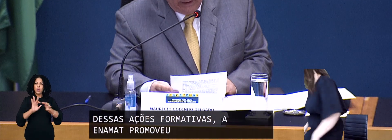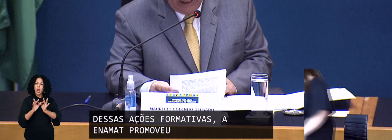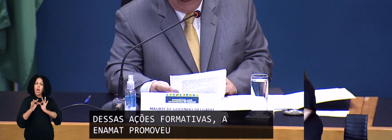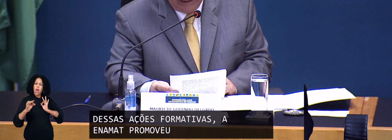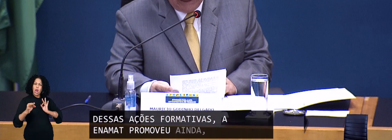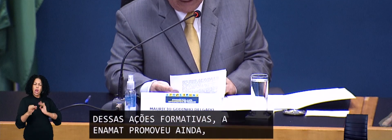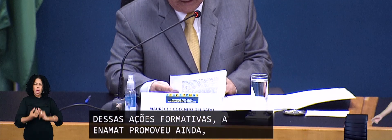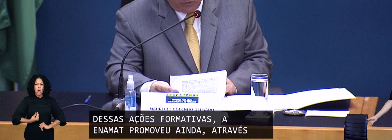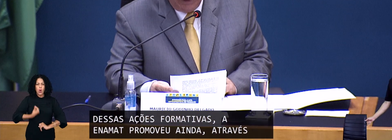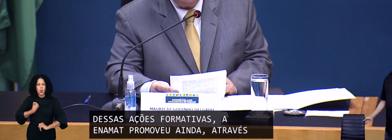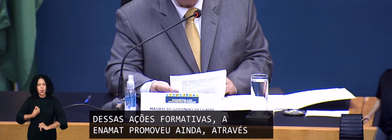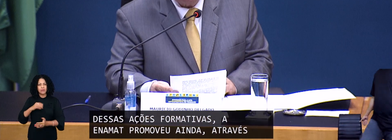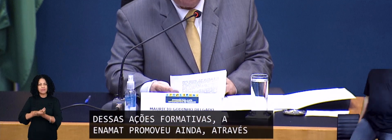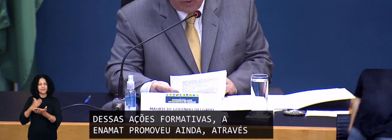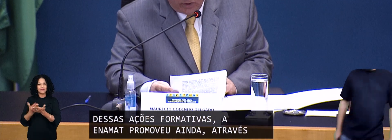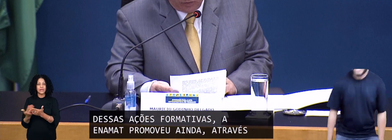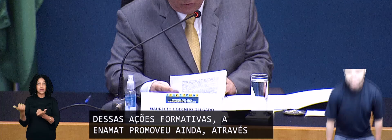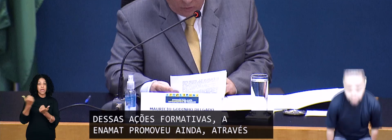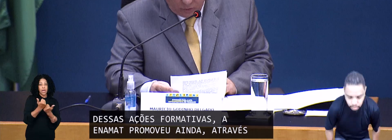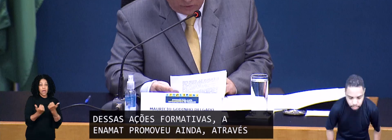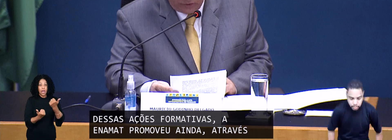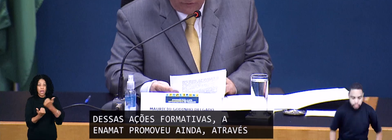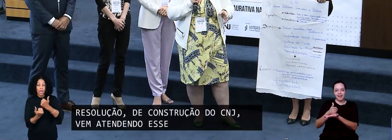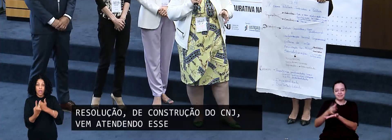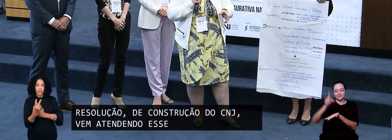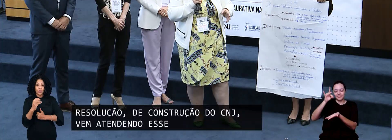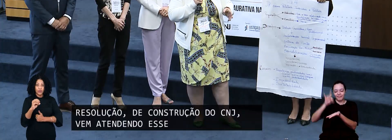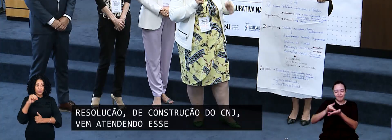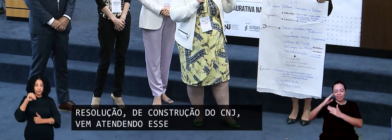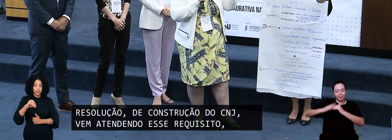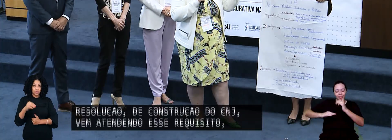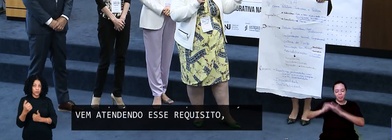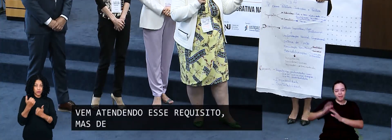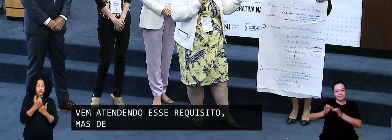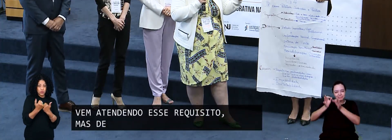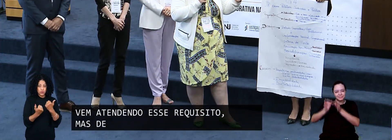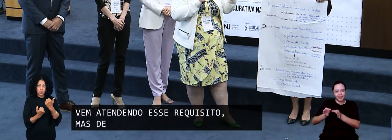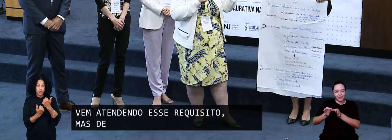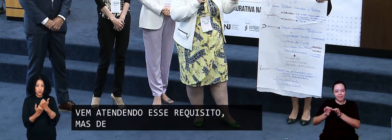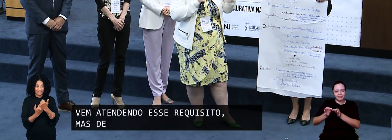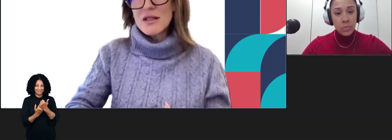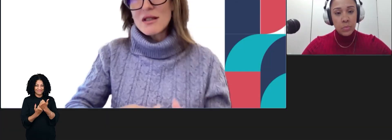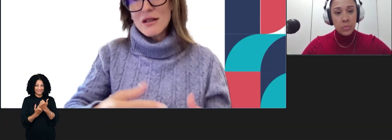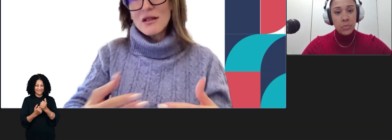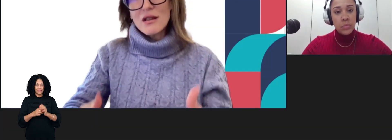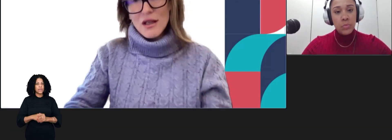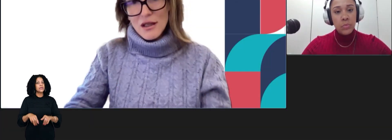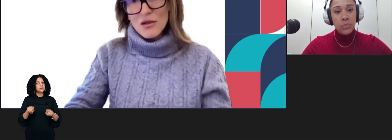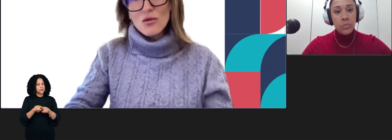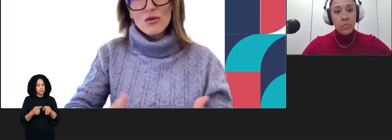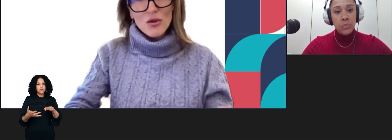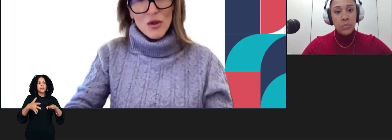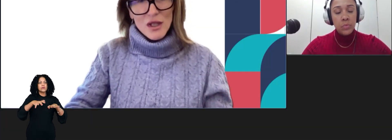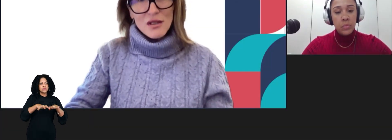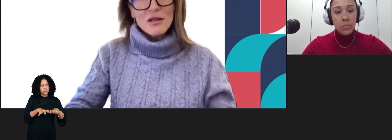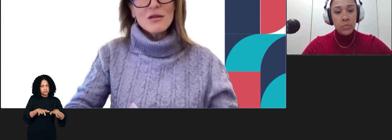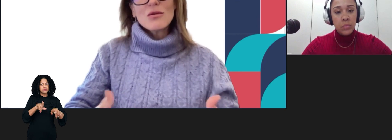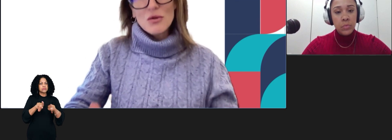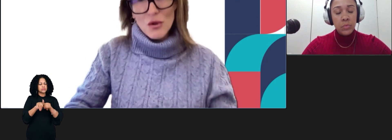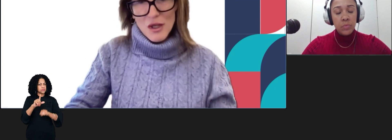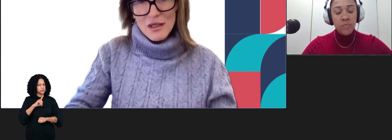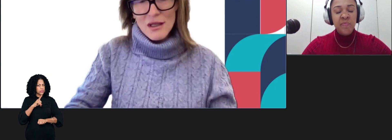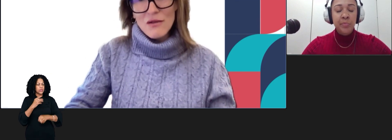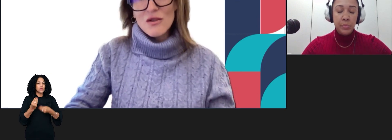e transmissões ao vivo, os intérpretes se revezam a cada 20 minutos na tela. Existem inclusões